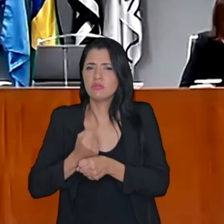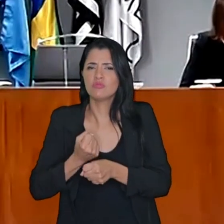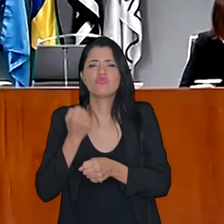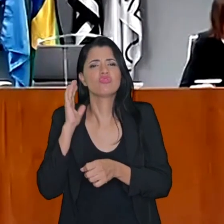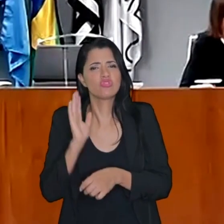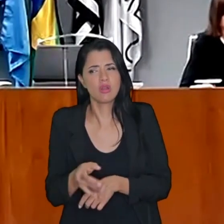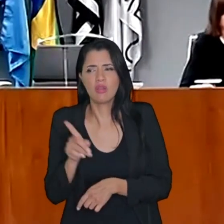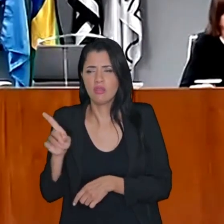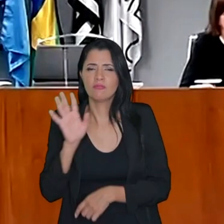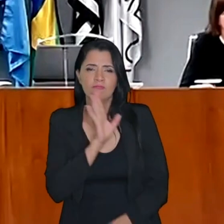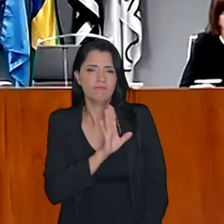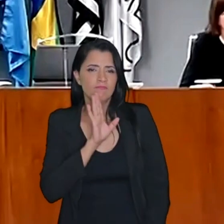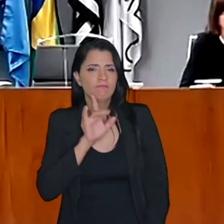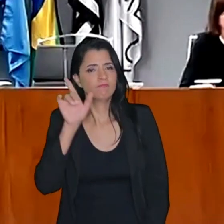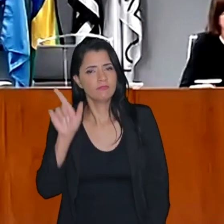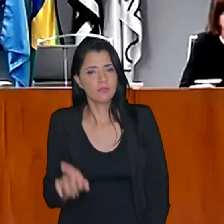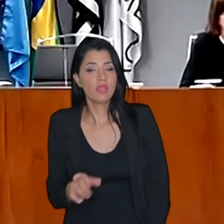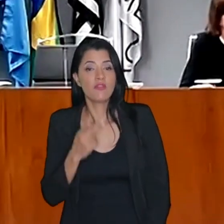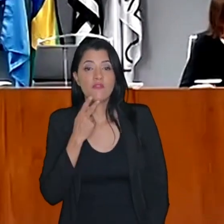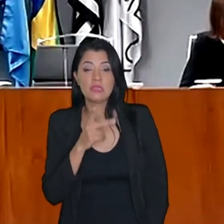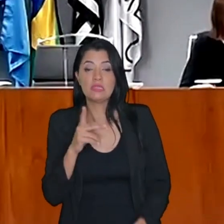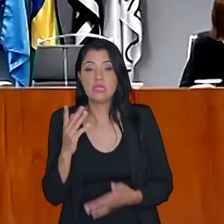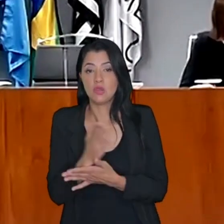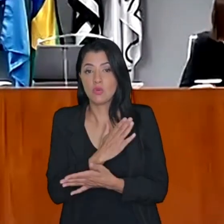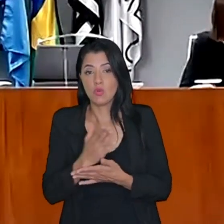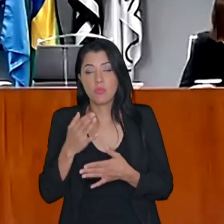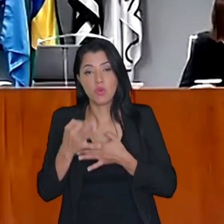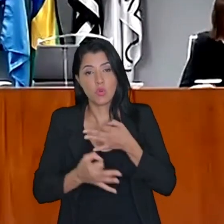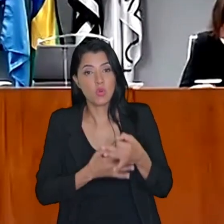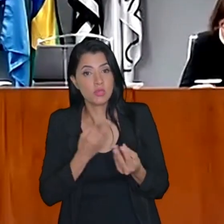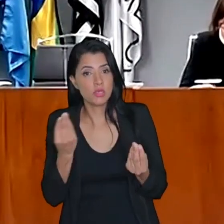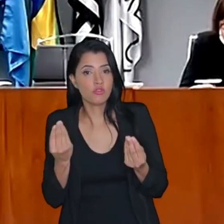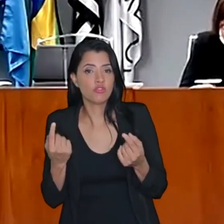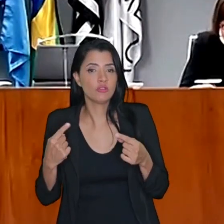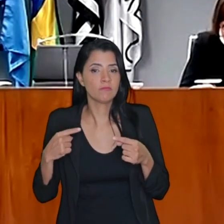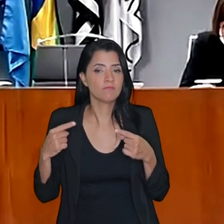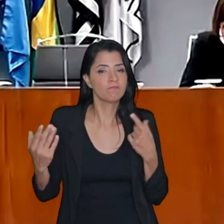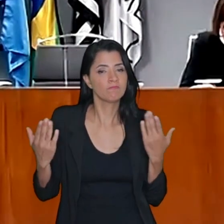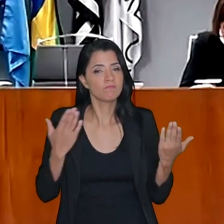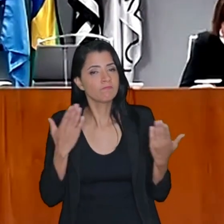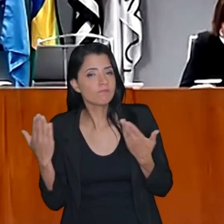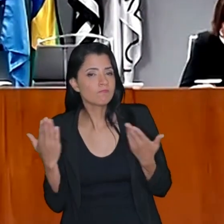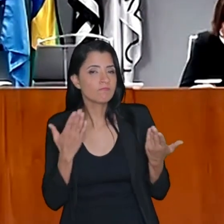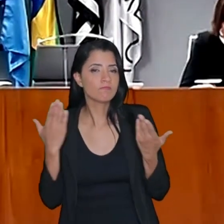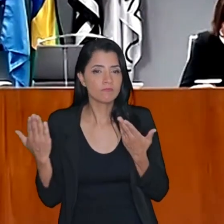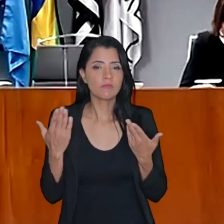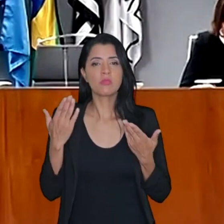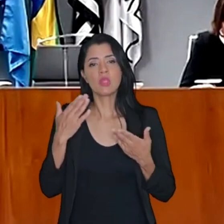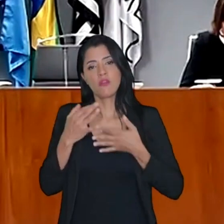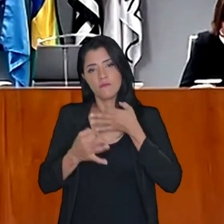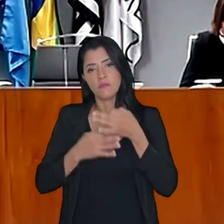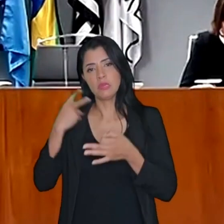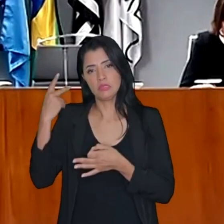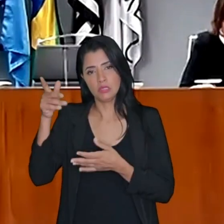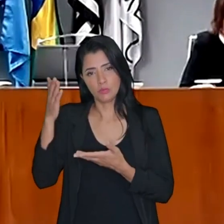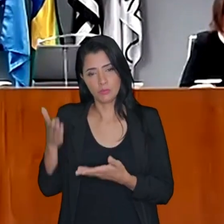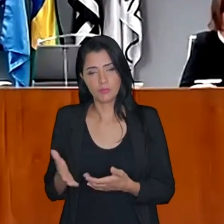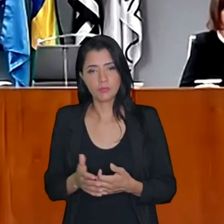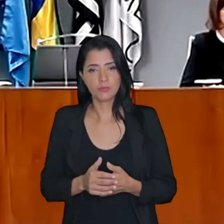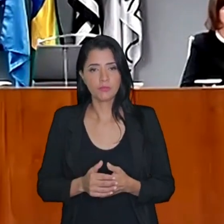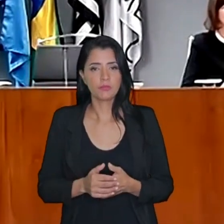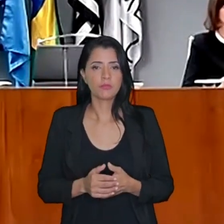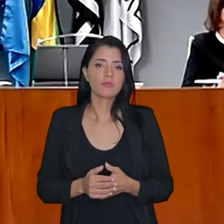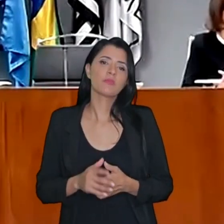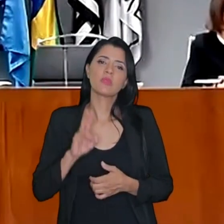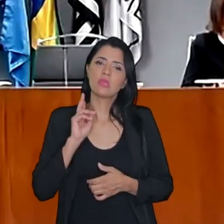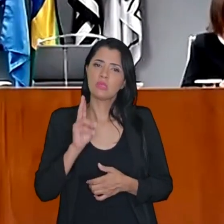muito bacana, e eu queria fazer umas considerações de contraponto um pouco às afirmações dela.